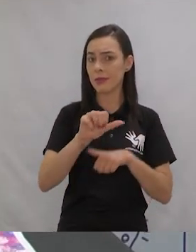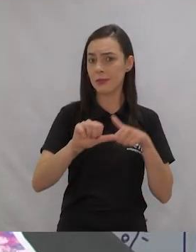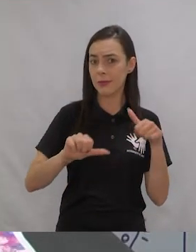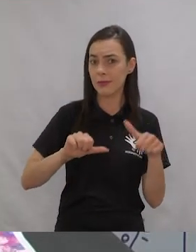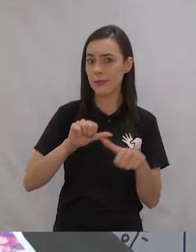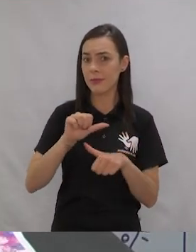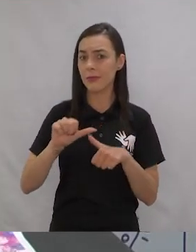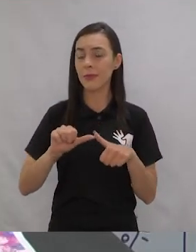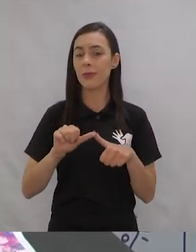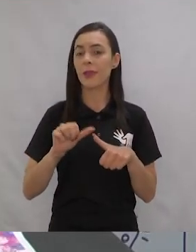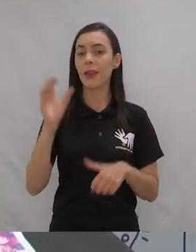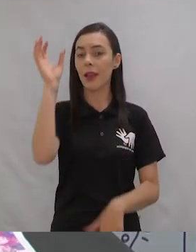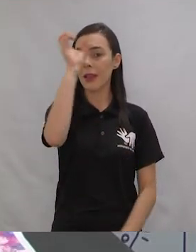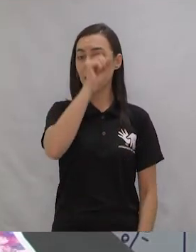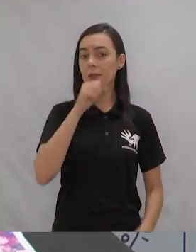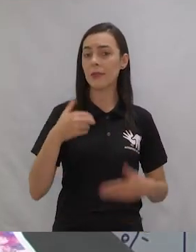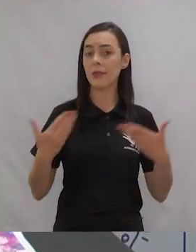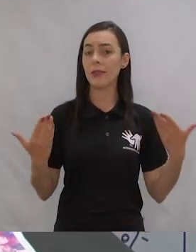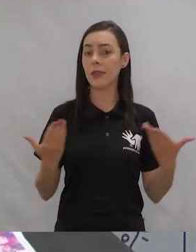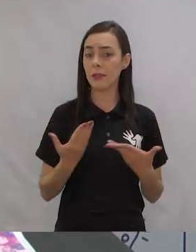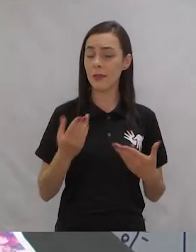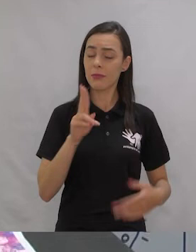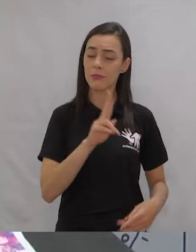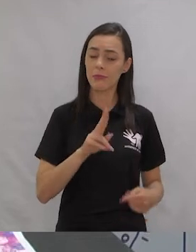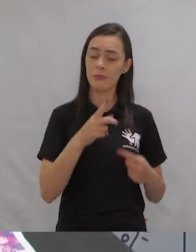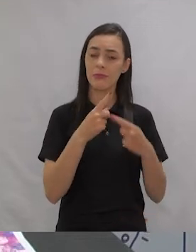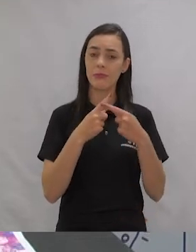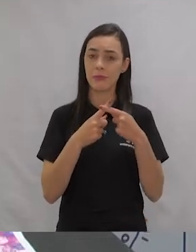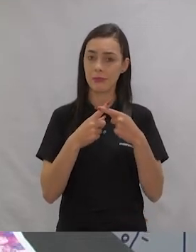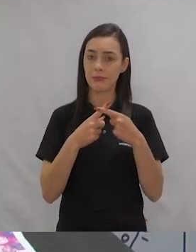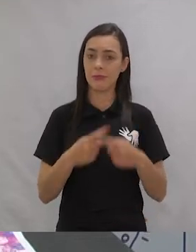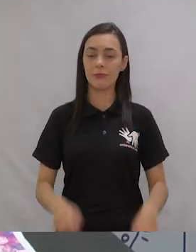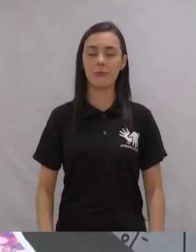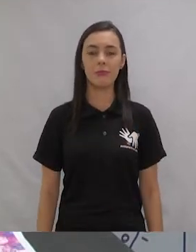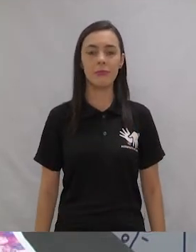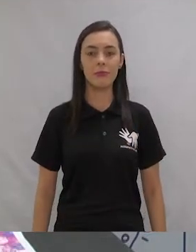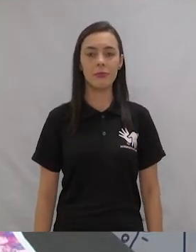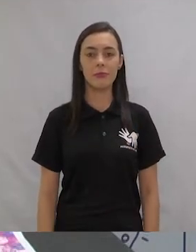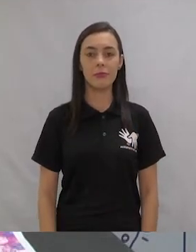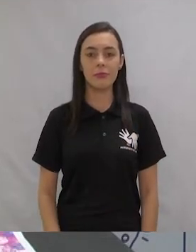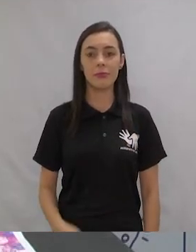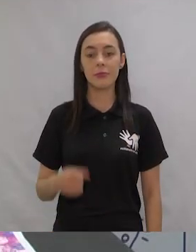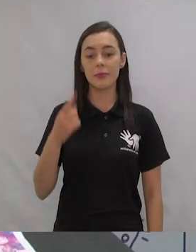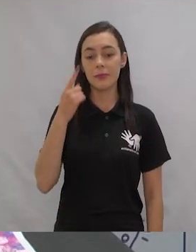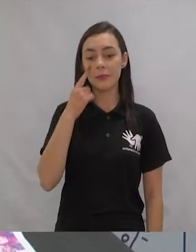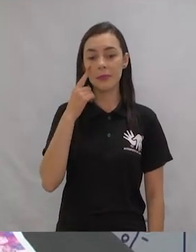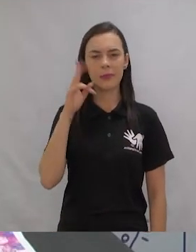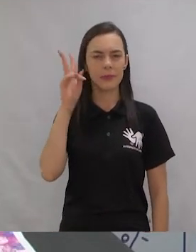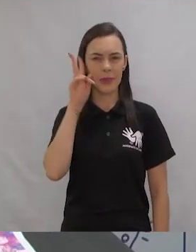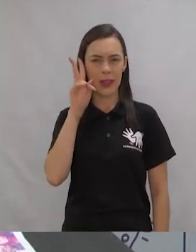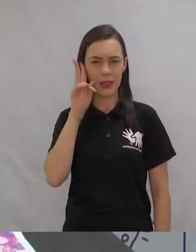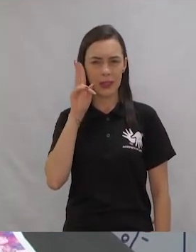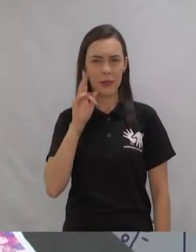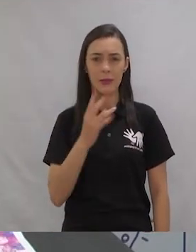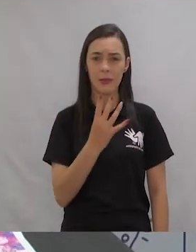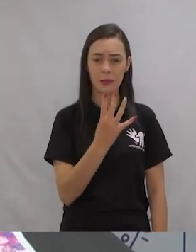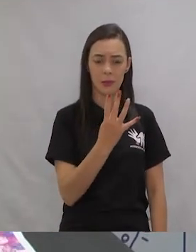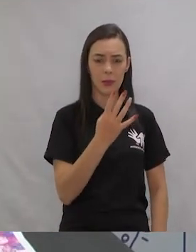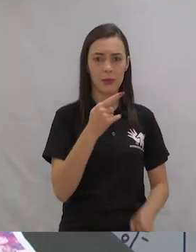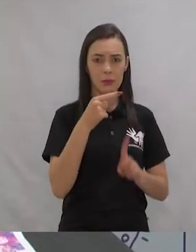do que nós aqui aprendermos também a multiplicação. Olhem aqui se eu estou repetindo o mesmo